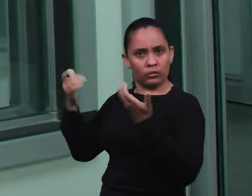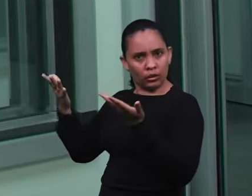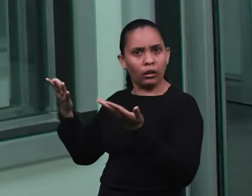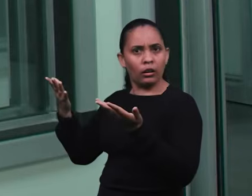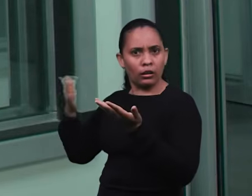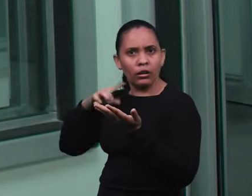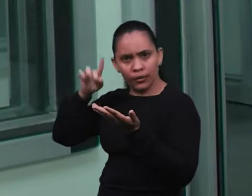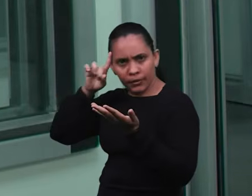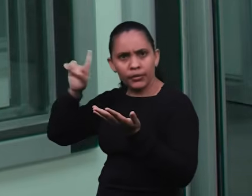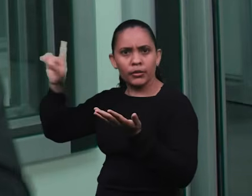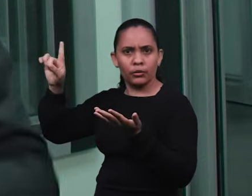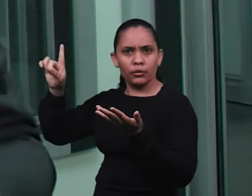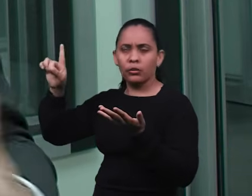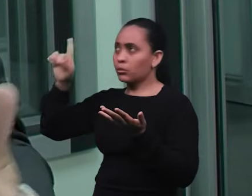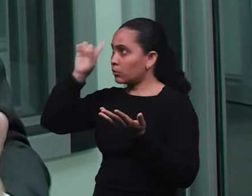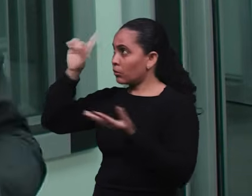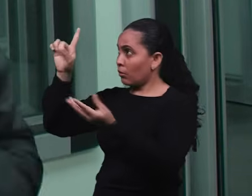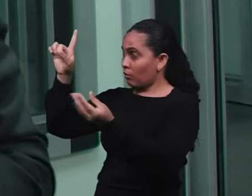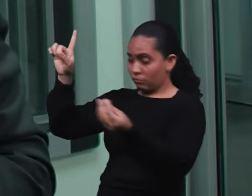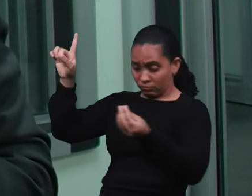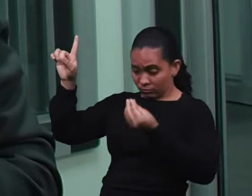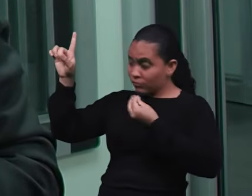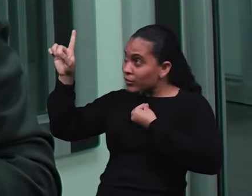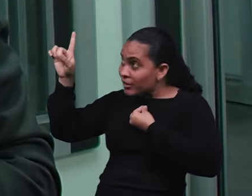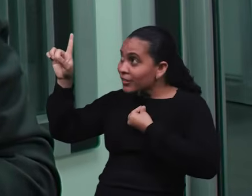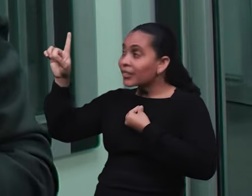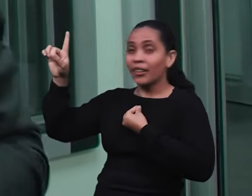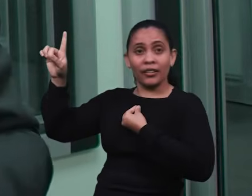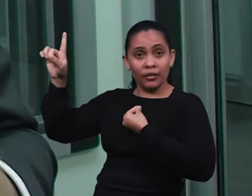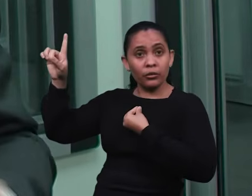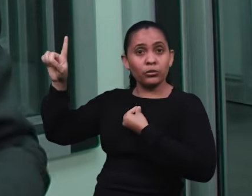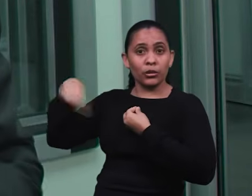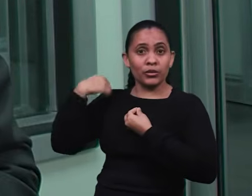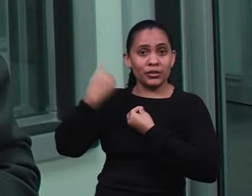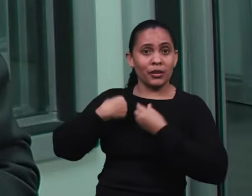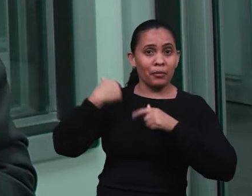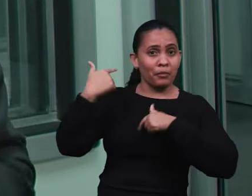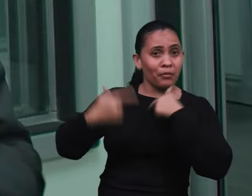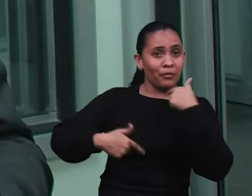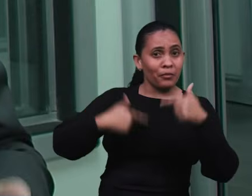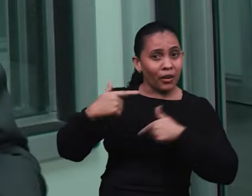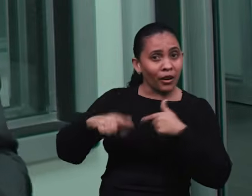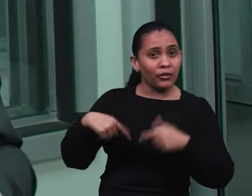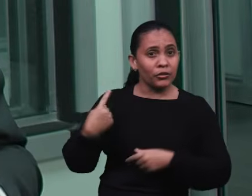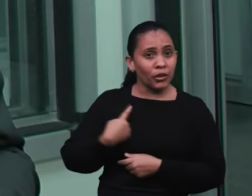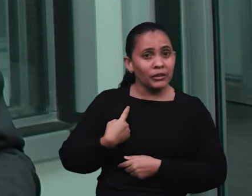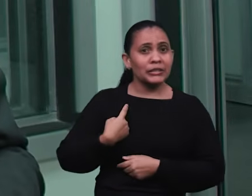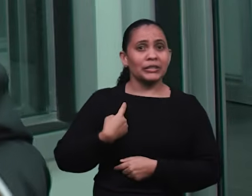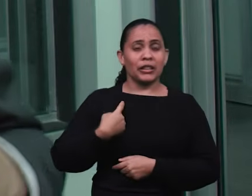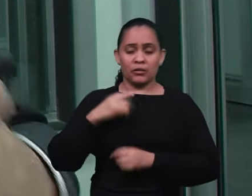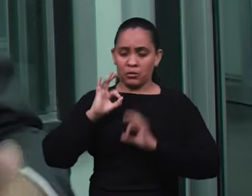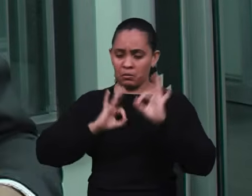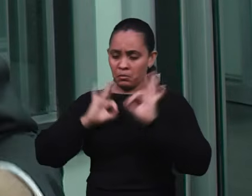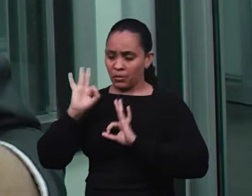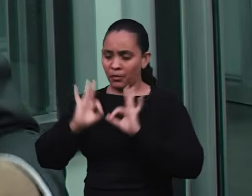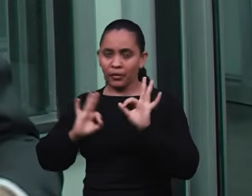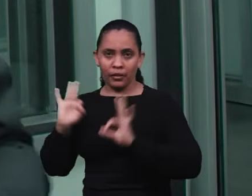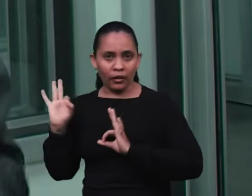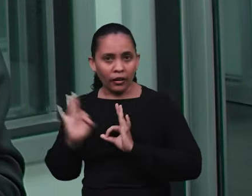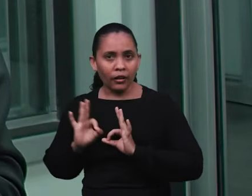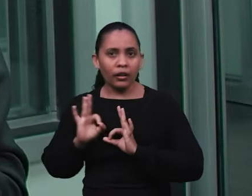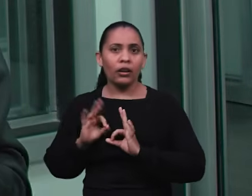bens. Isso é que o Senhor nos deu. O trabalho que nós temos, né? O nosso dia a dia, a forma de nós pensar, de se planejar,